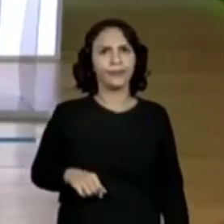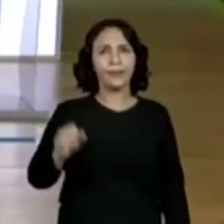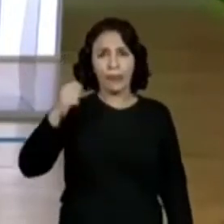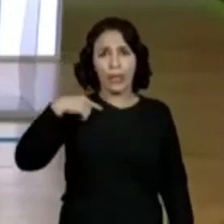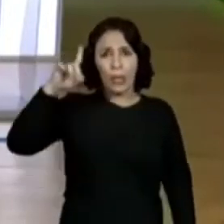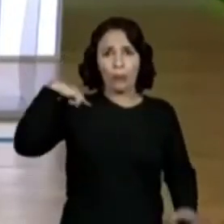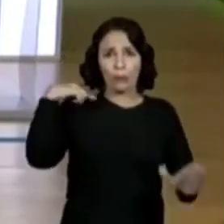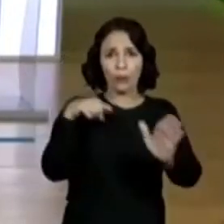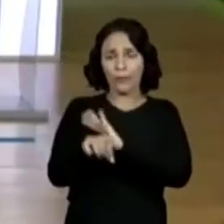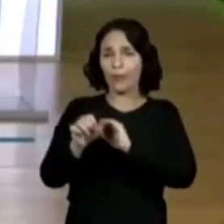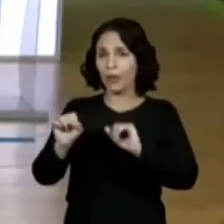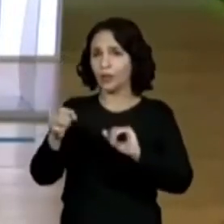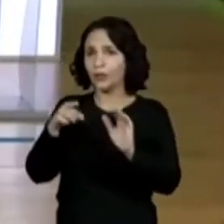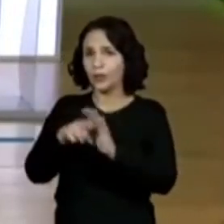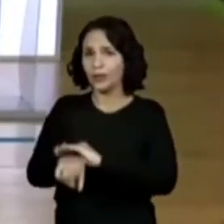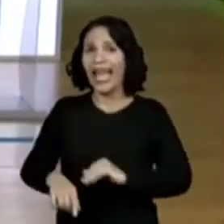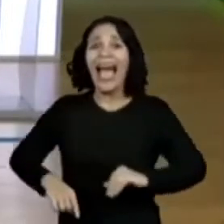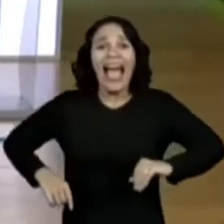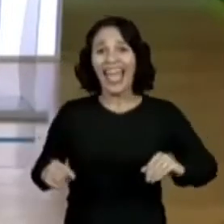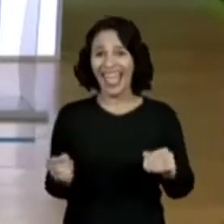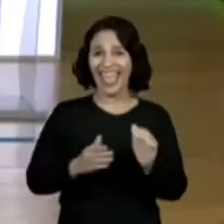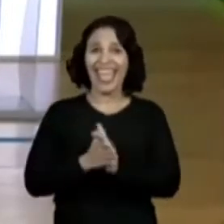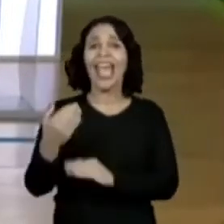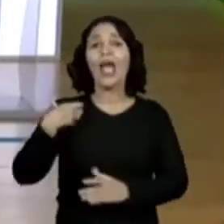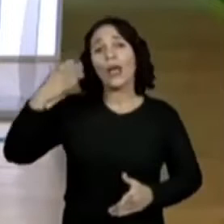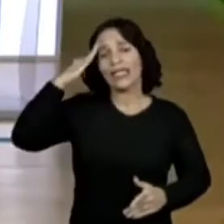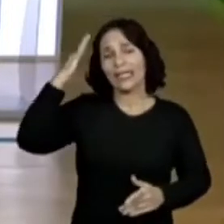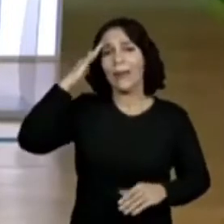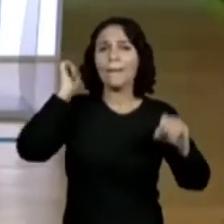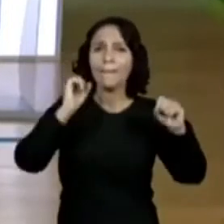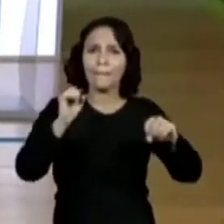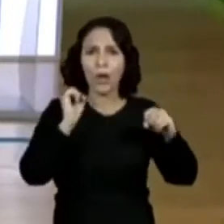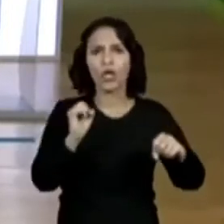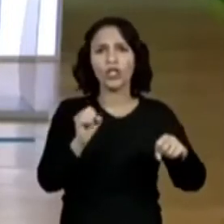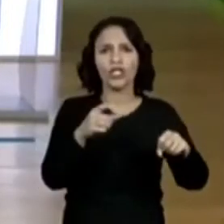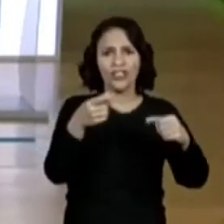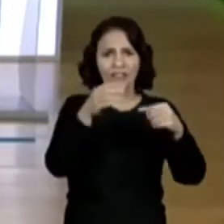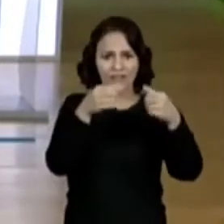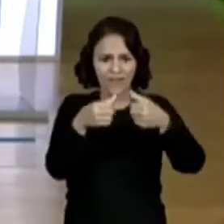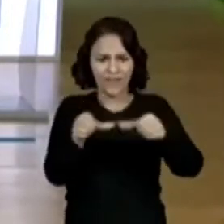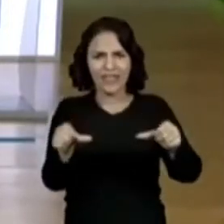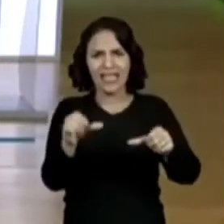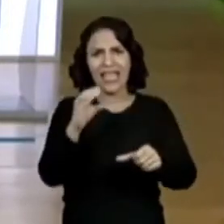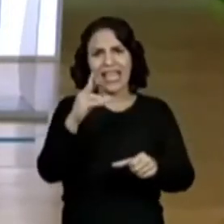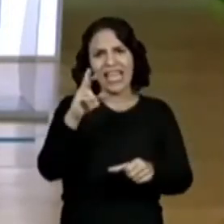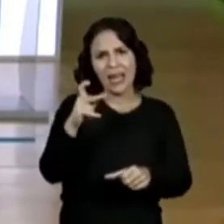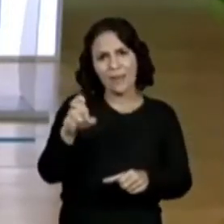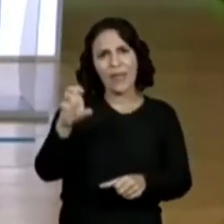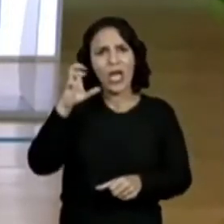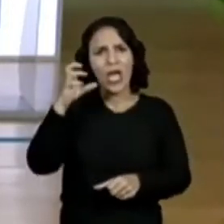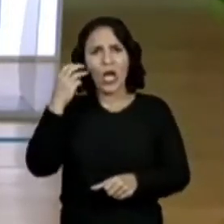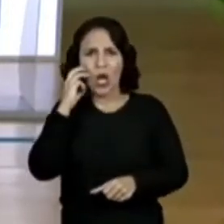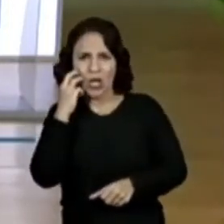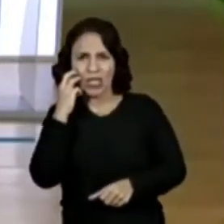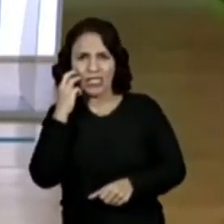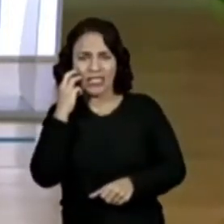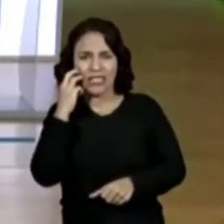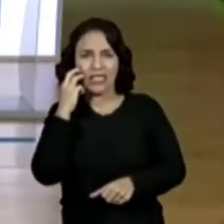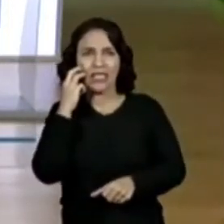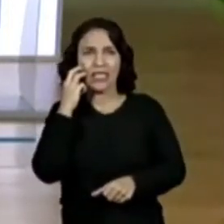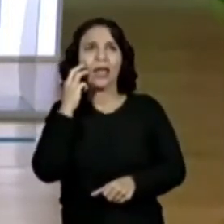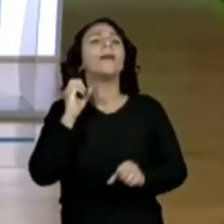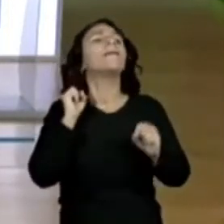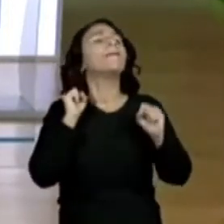Posso perguntar? Pergunte. Ah, eu queria saber se pode ser com crepe, fita crepe rosa. Pode ser fita